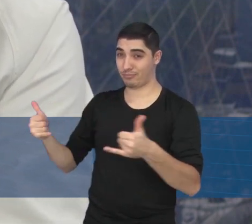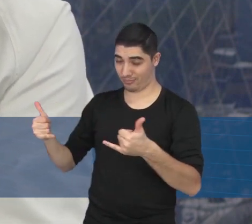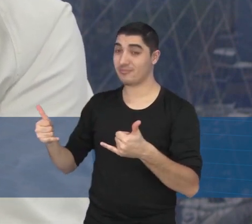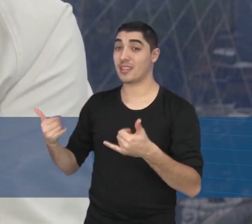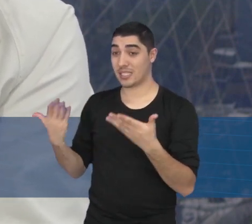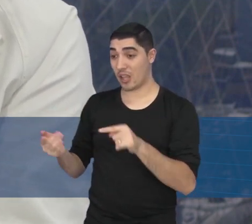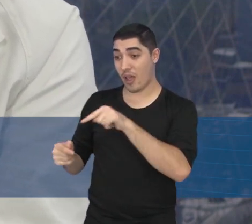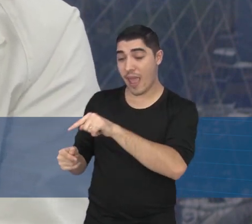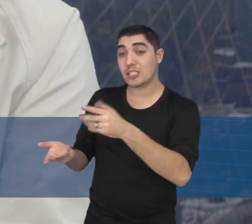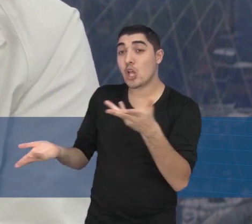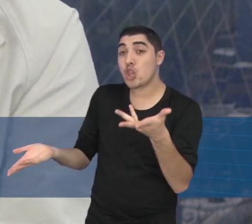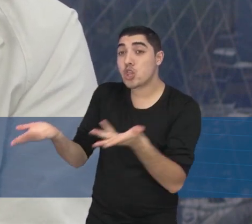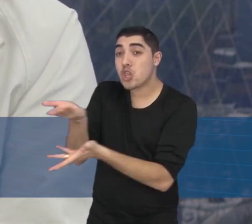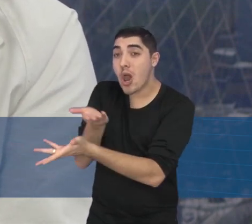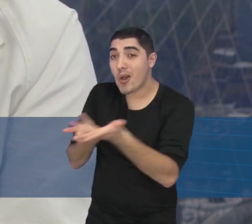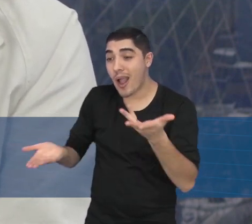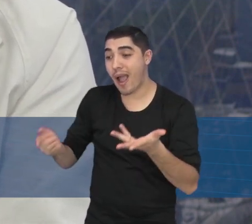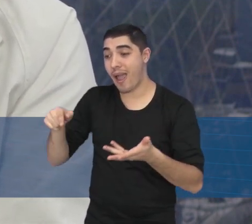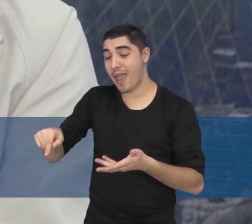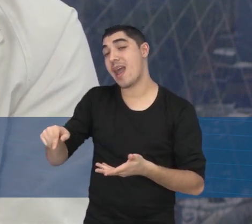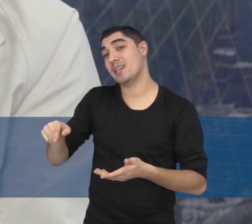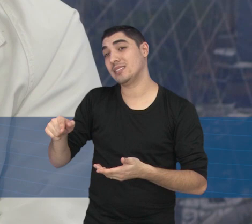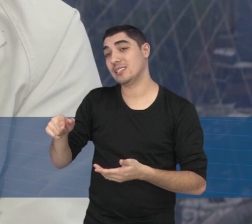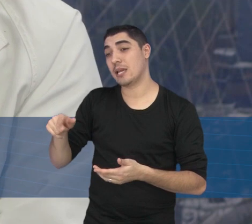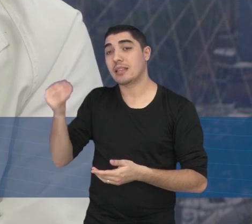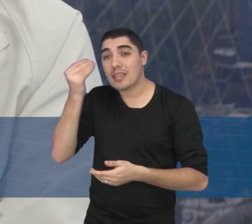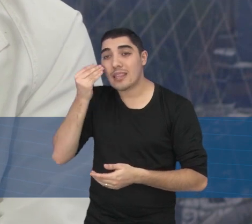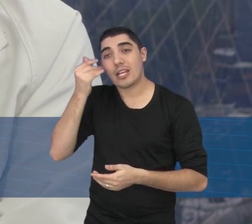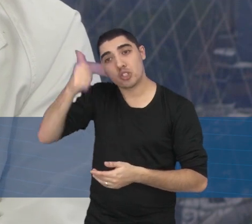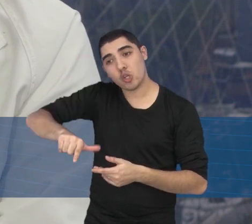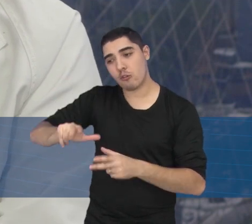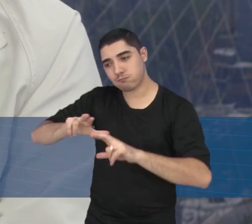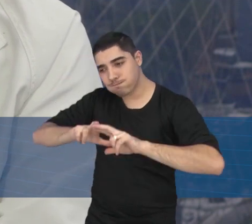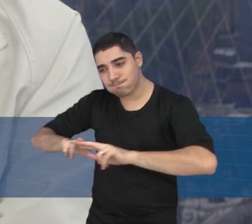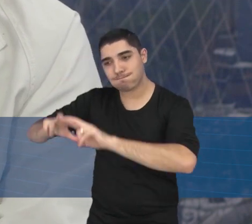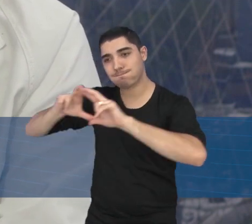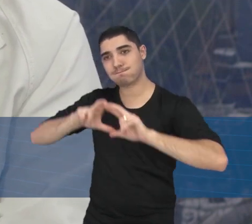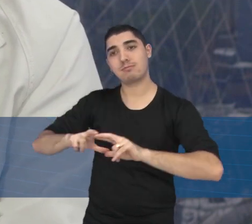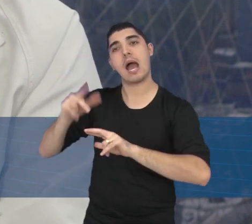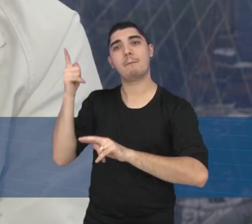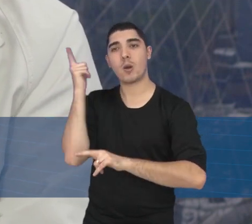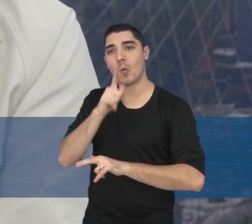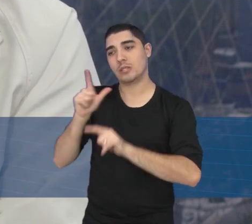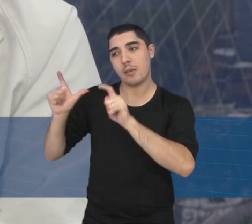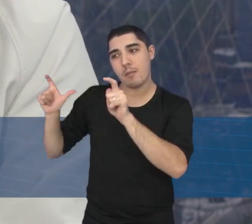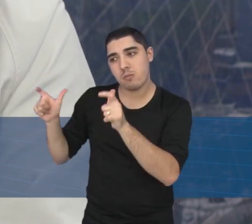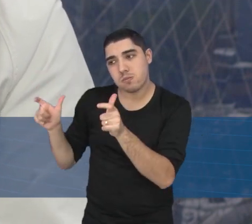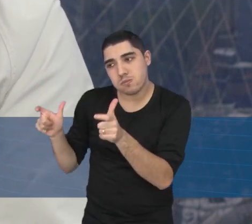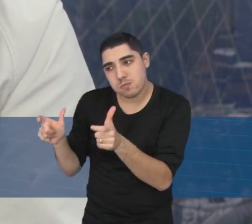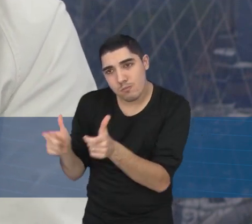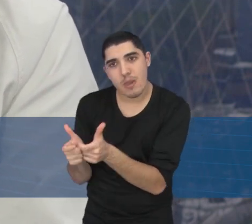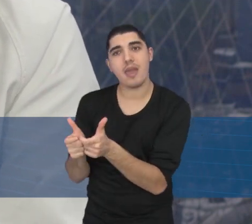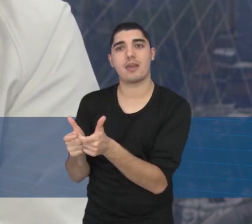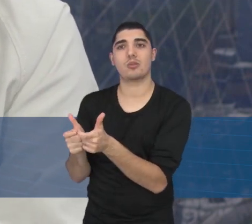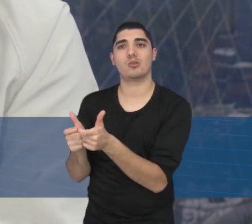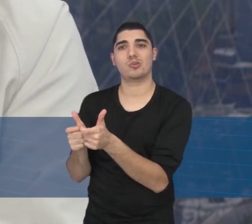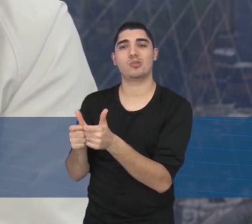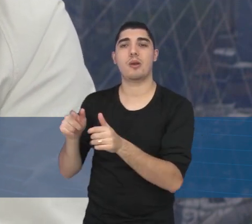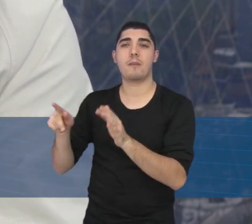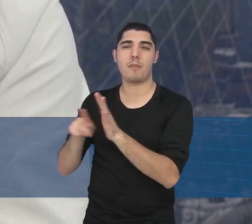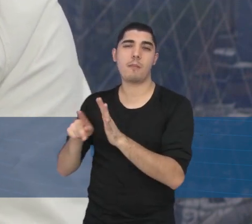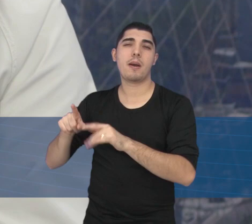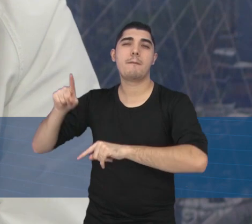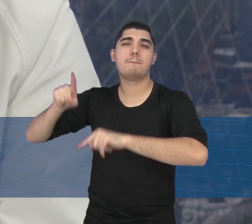troca desses produtos é onde a gente tem que trabalhar para que manter, exatamente diminuir a extração dos produtos de